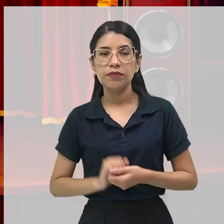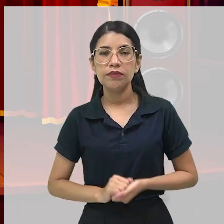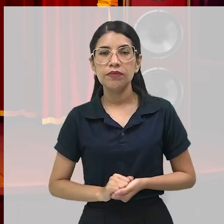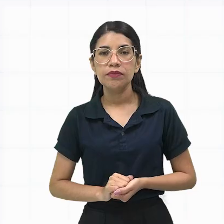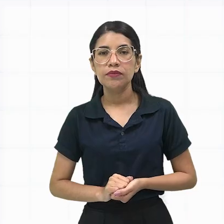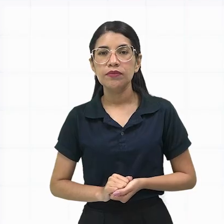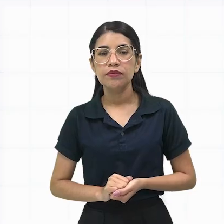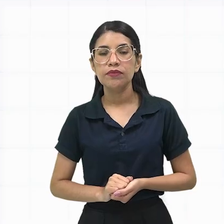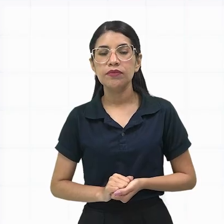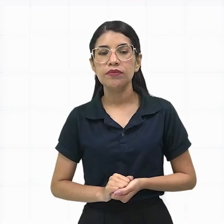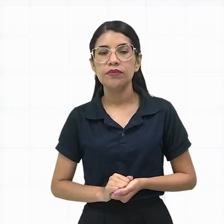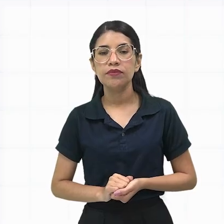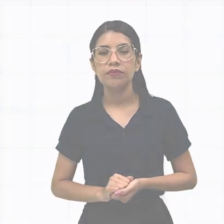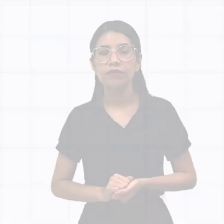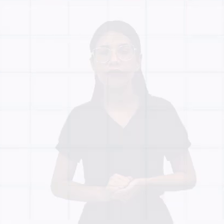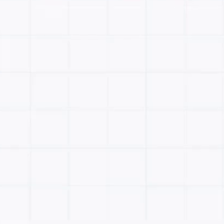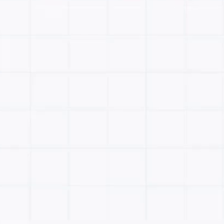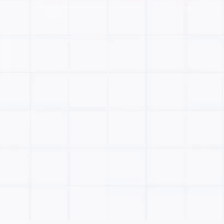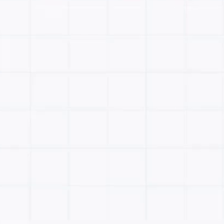ambientar?